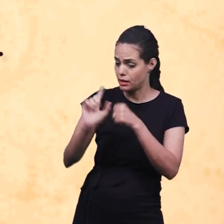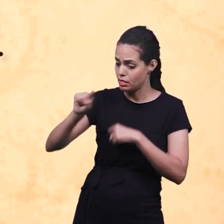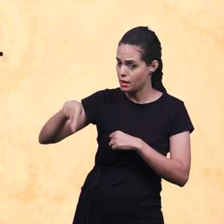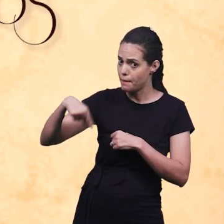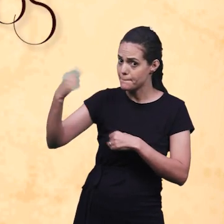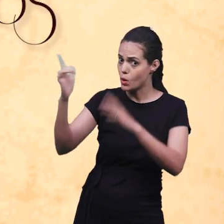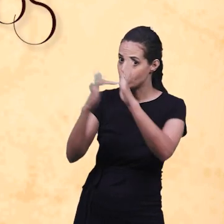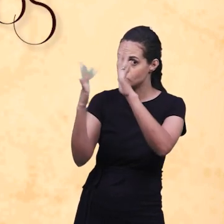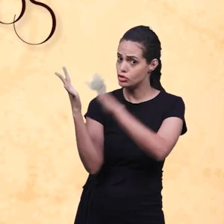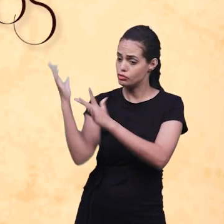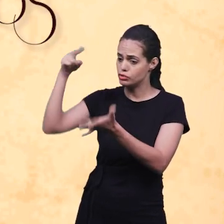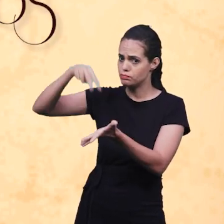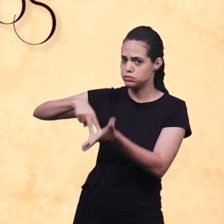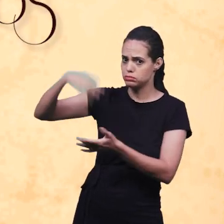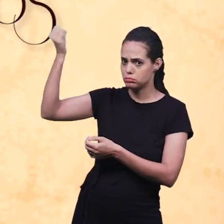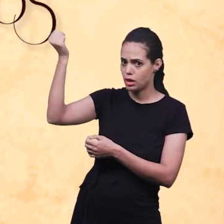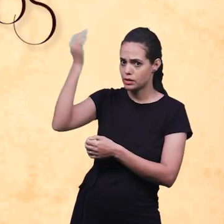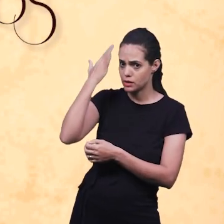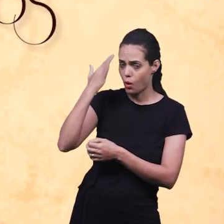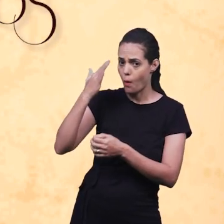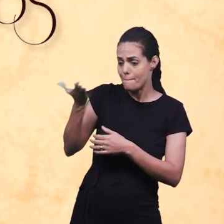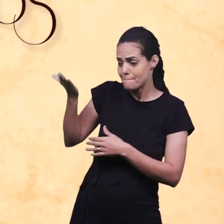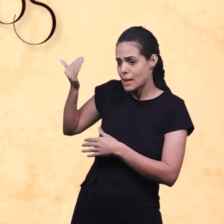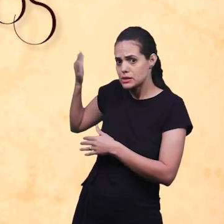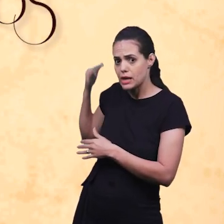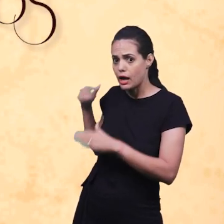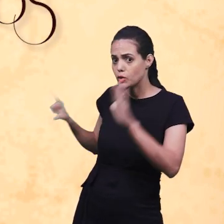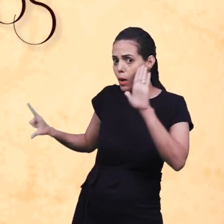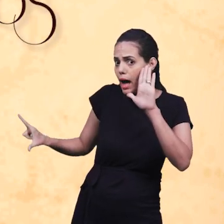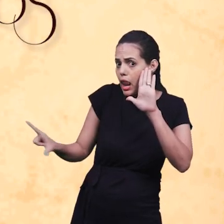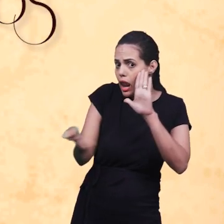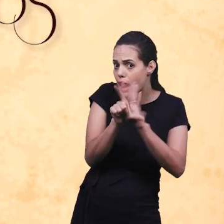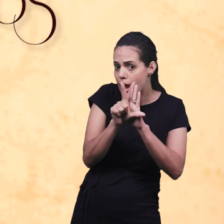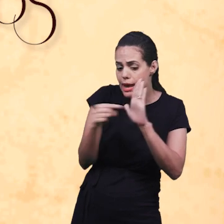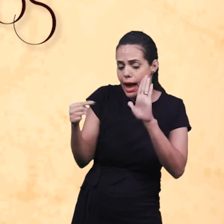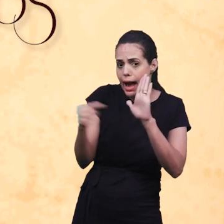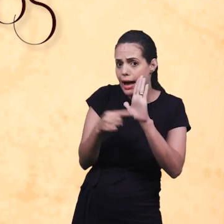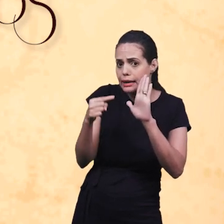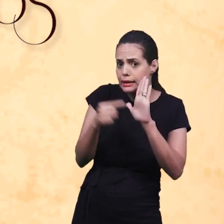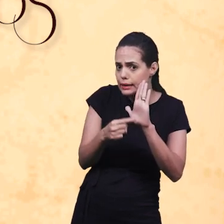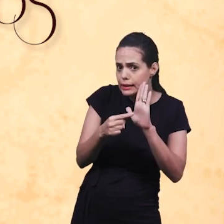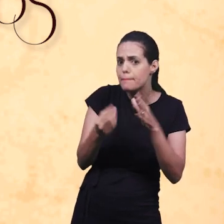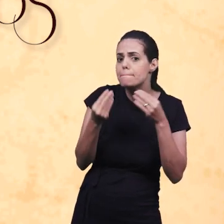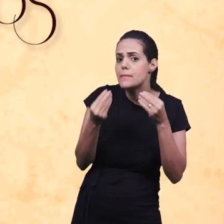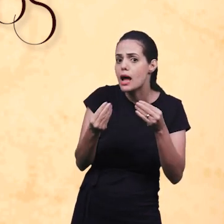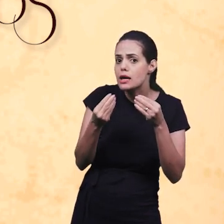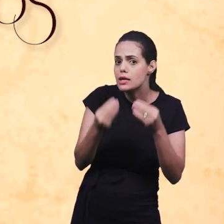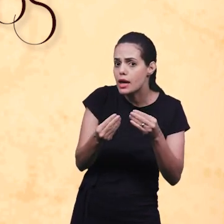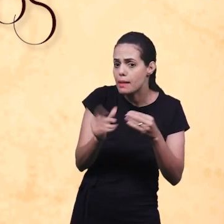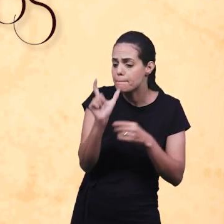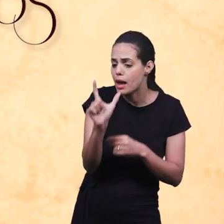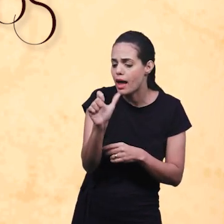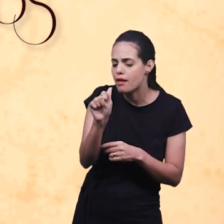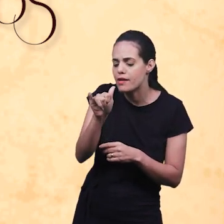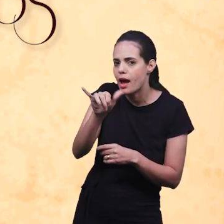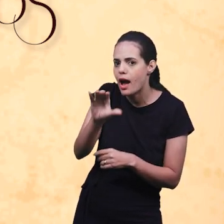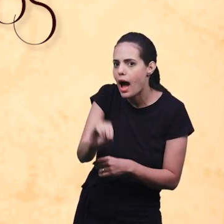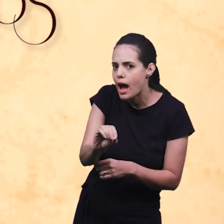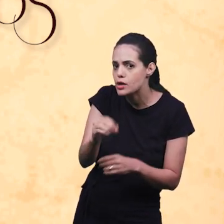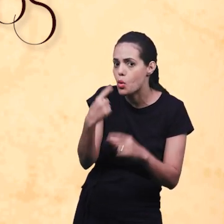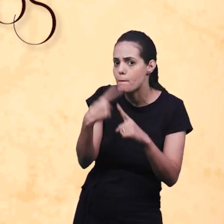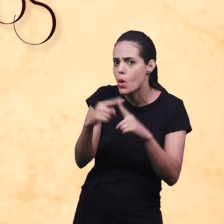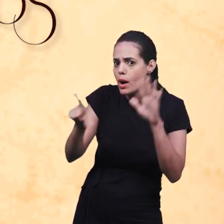manifestar, de maneira que a lei nos serviu de aio para nos conduzir